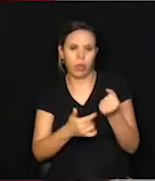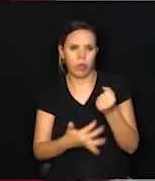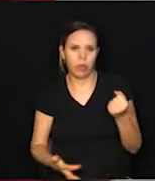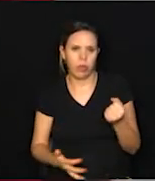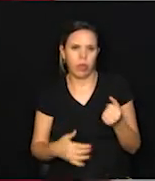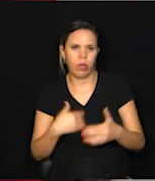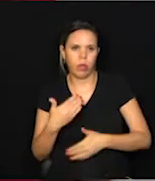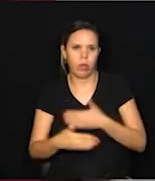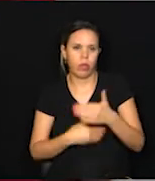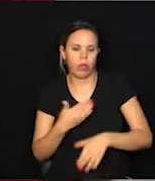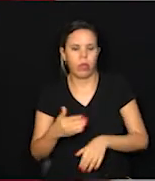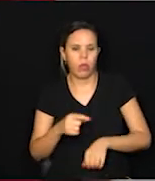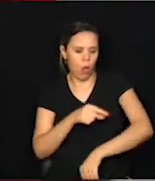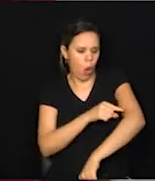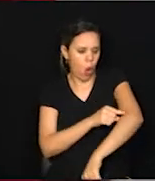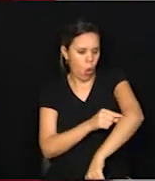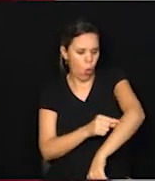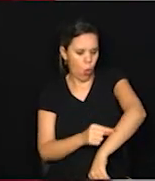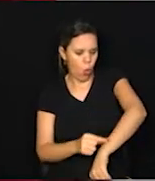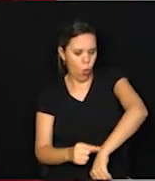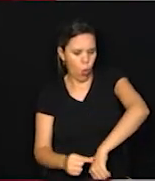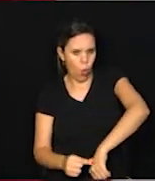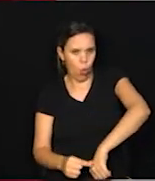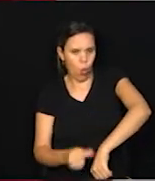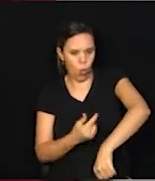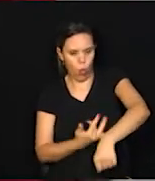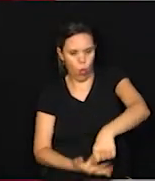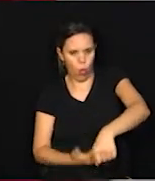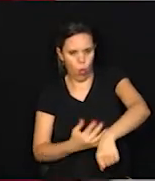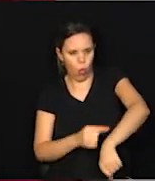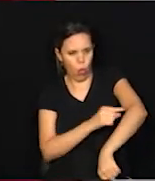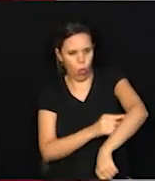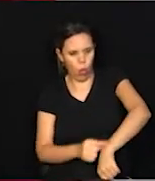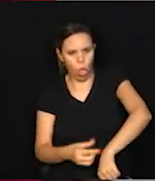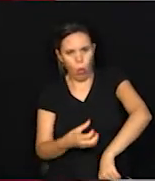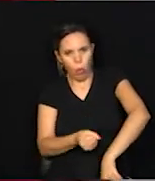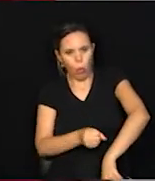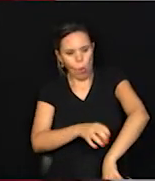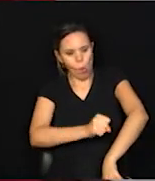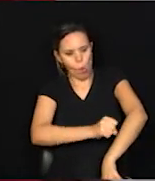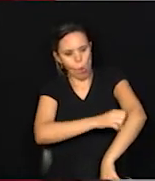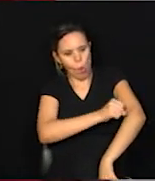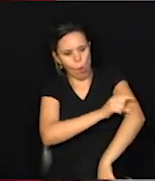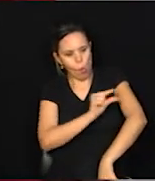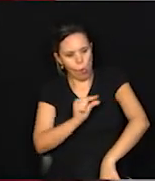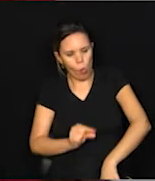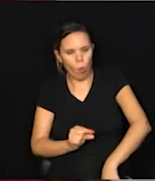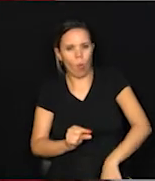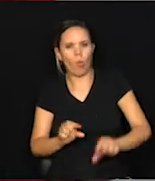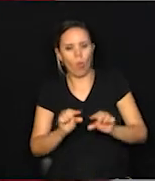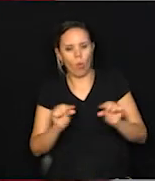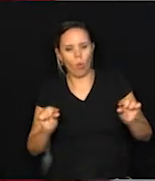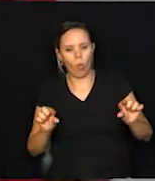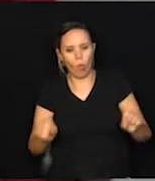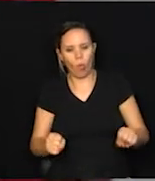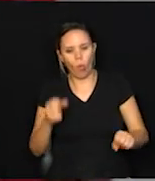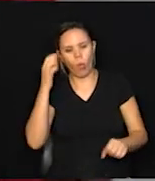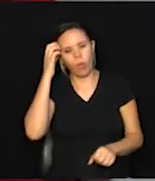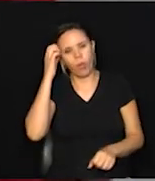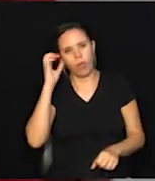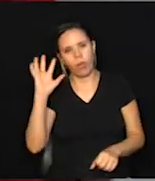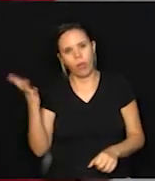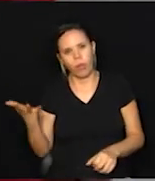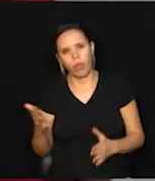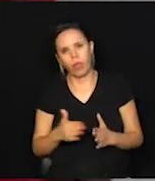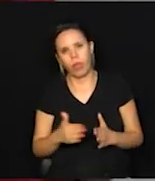formar trombos, coágulos, dentro de pequenos vasinhos da circulação. Isto pode acontecer na